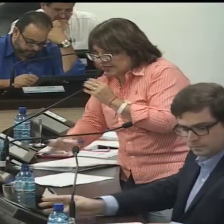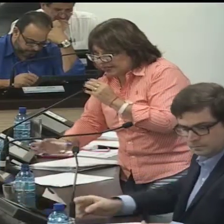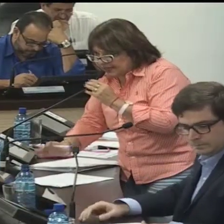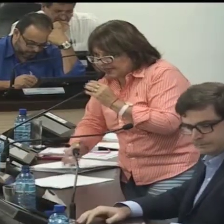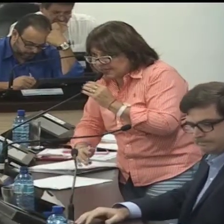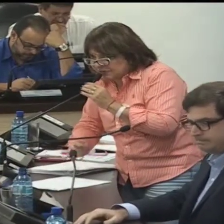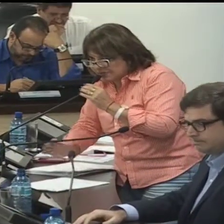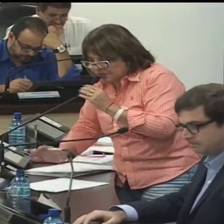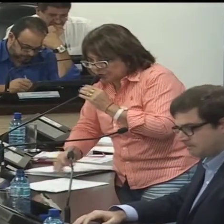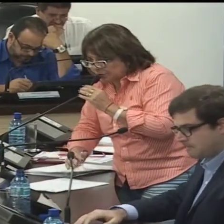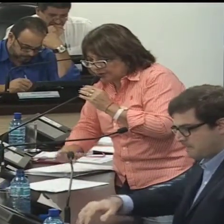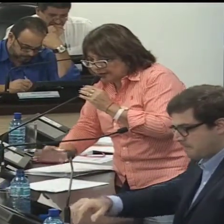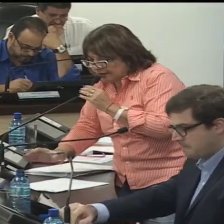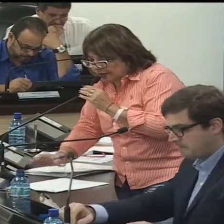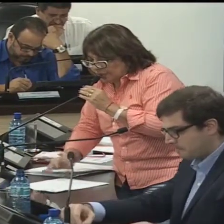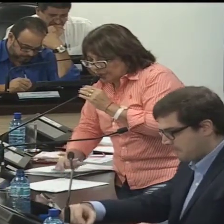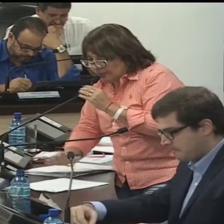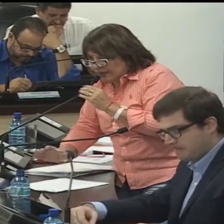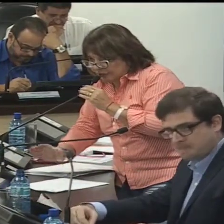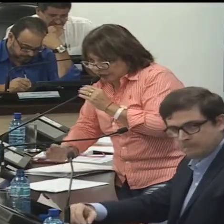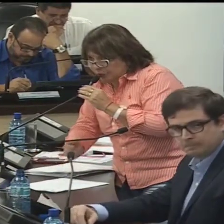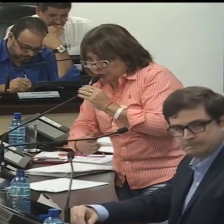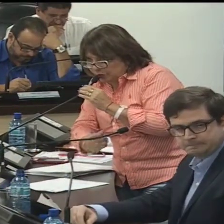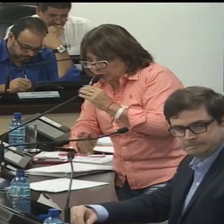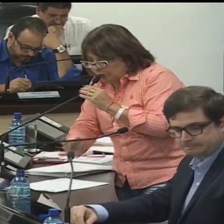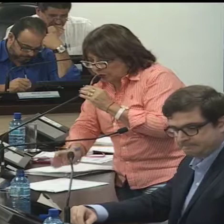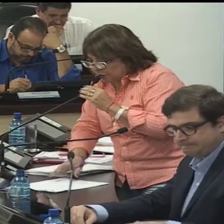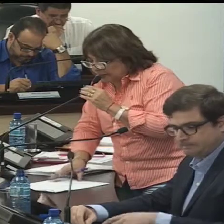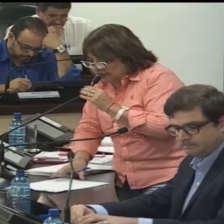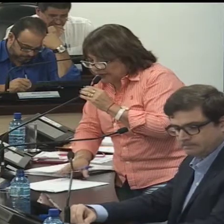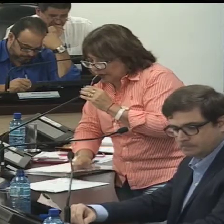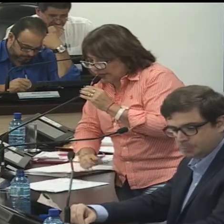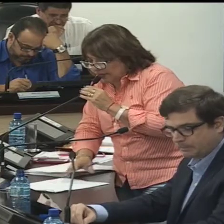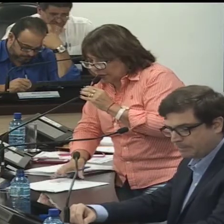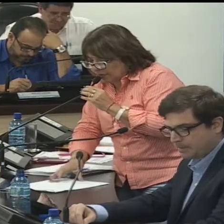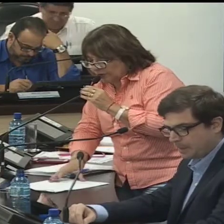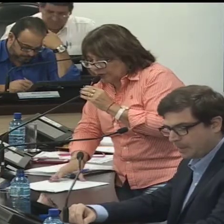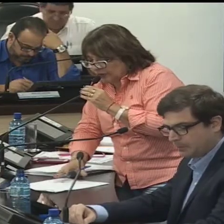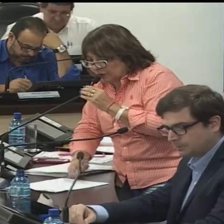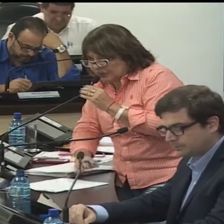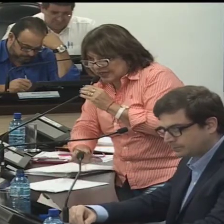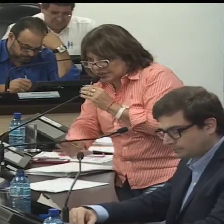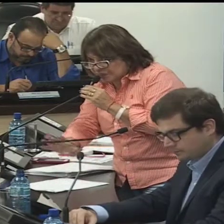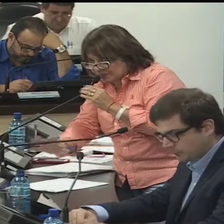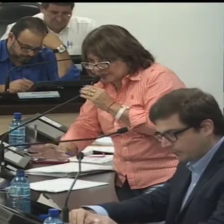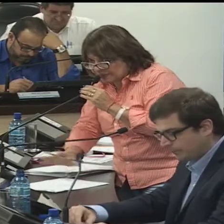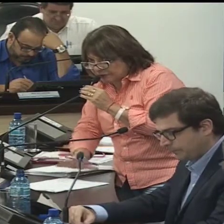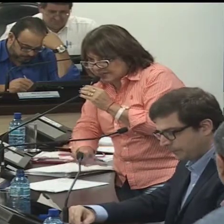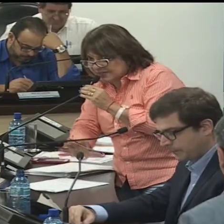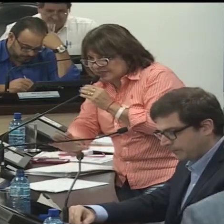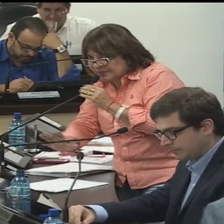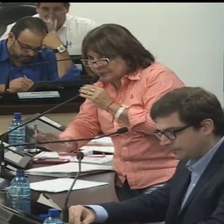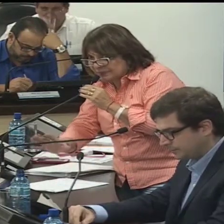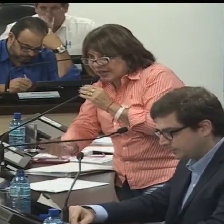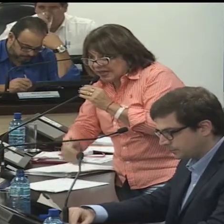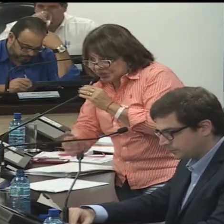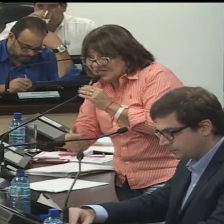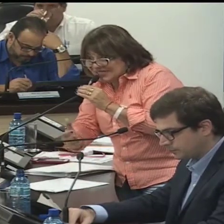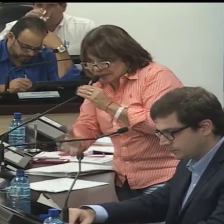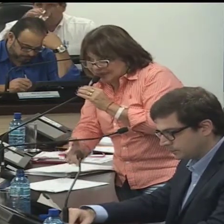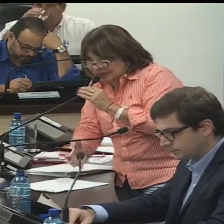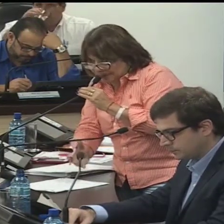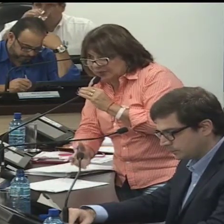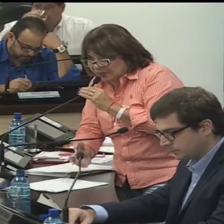nossa cidade cresceu, essa questão do tráfego e tudo, como o vereador Rafael falou, na questão de semaforização, e a